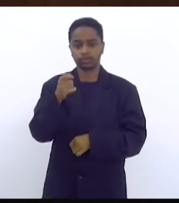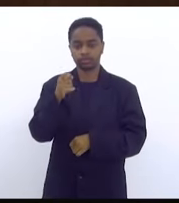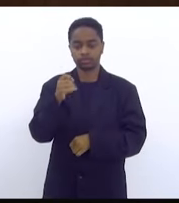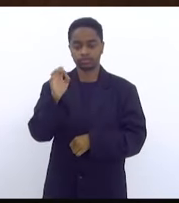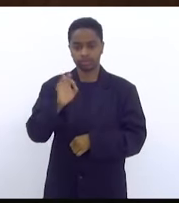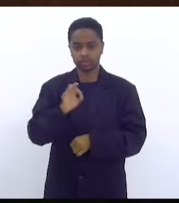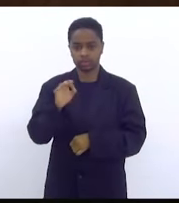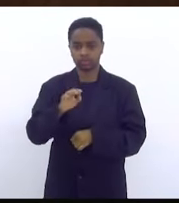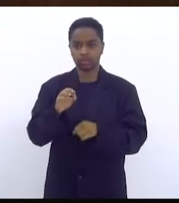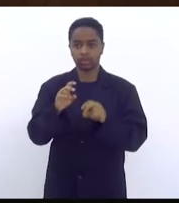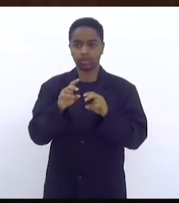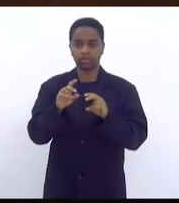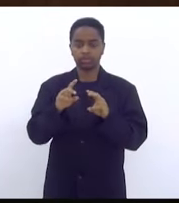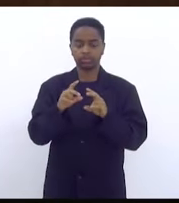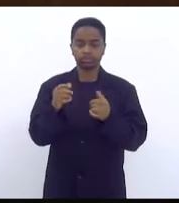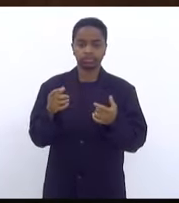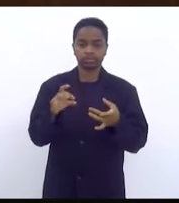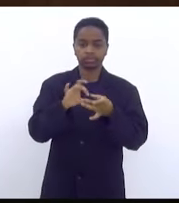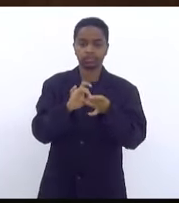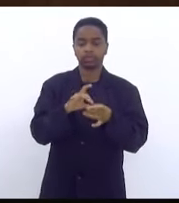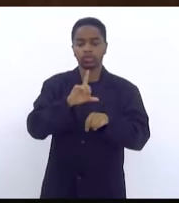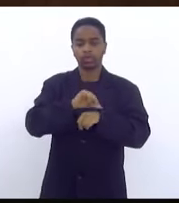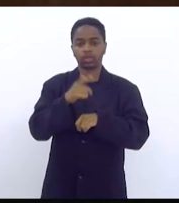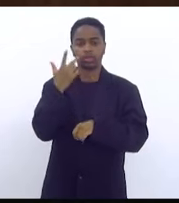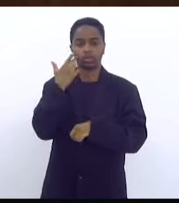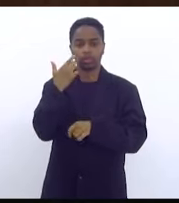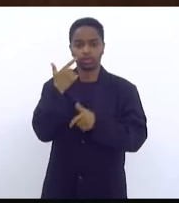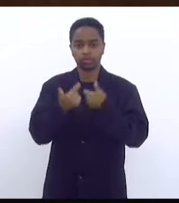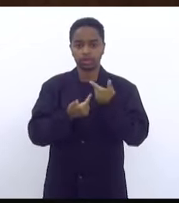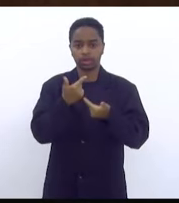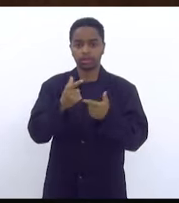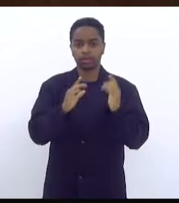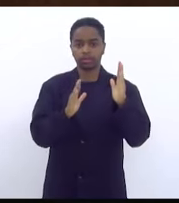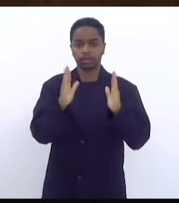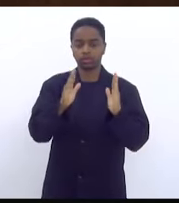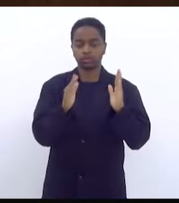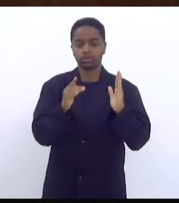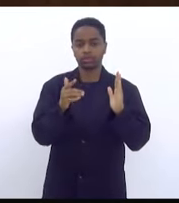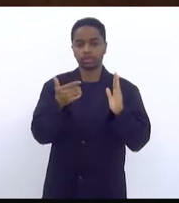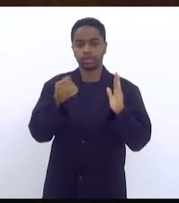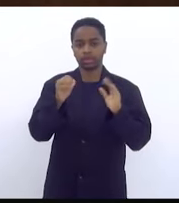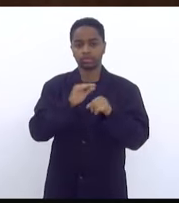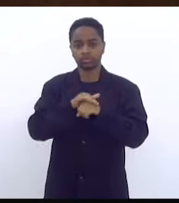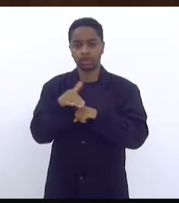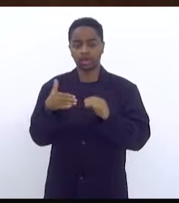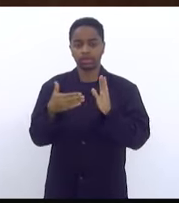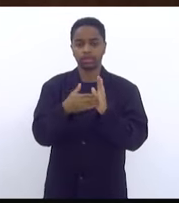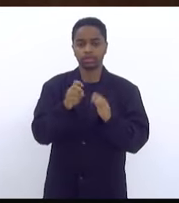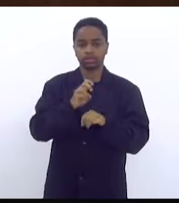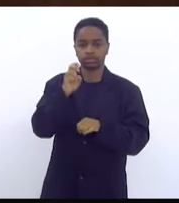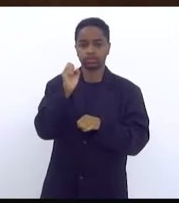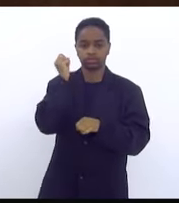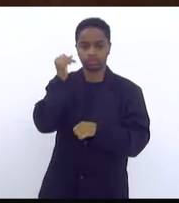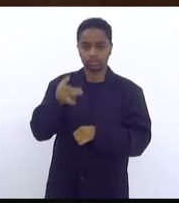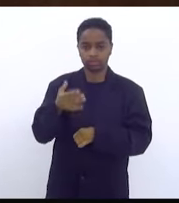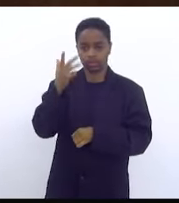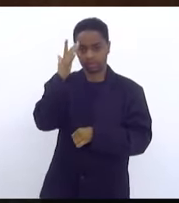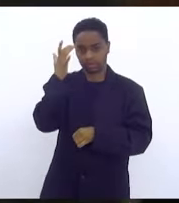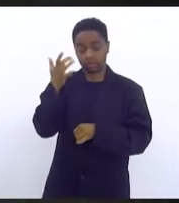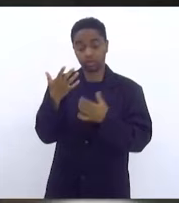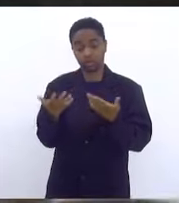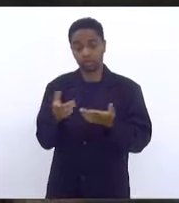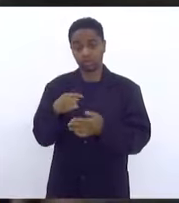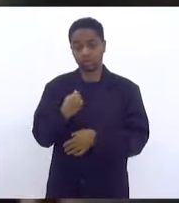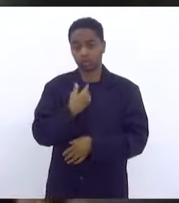da jornada de trabalho aplicado nos períodos compreendidos entre 10, 22 horas e as 5 da manhã do dia seguinte. Então, assim,